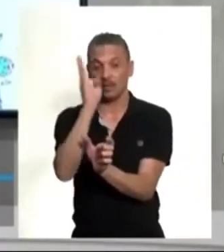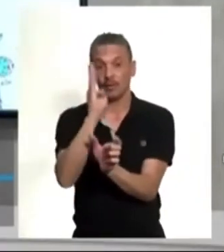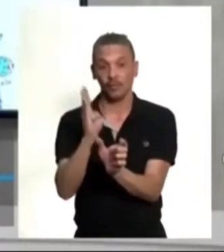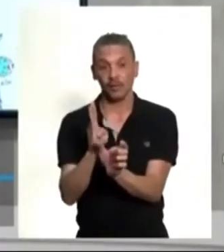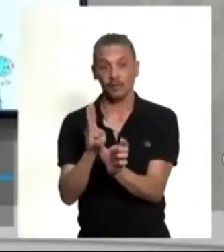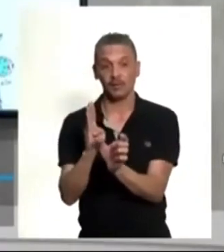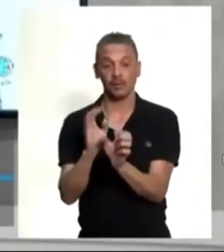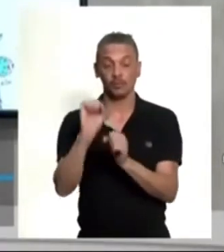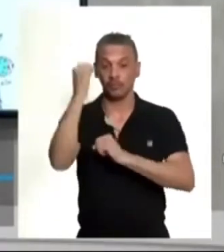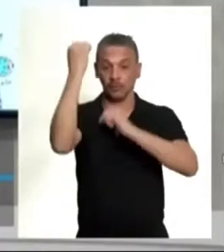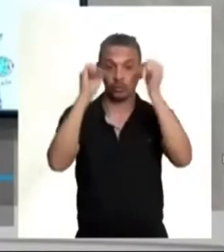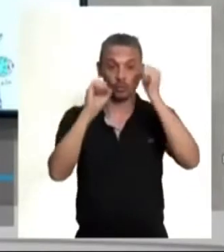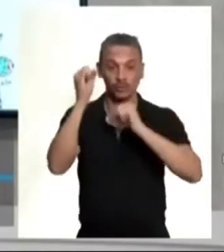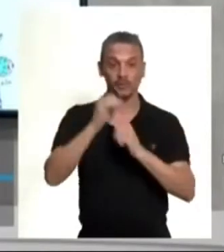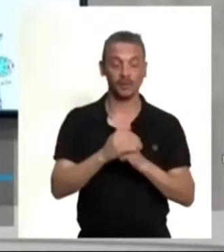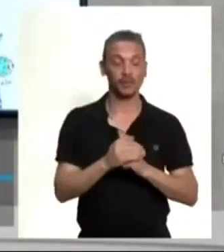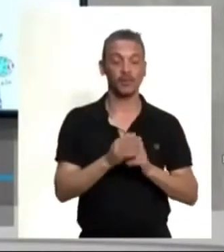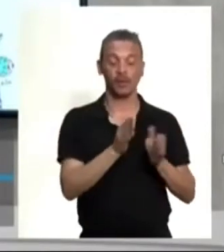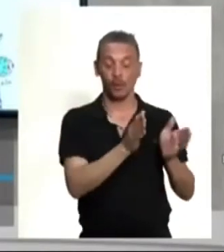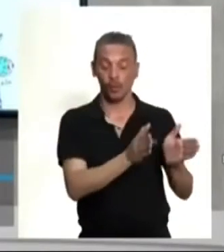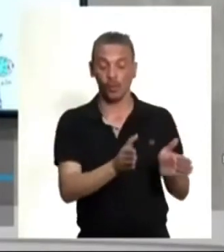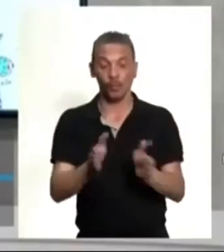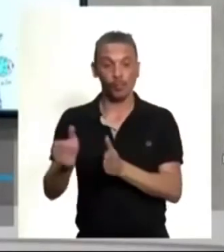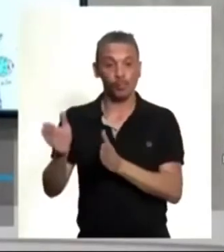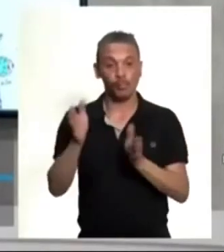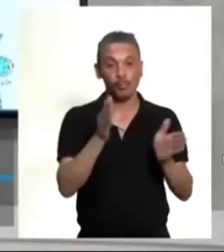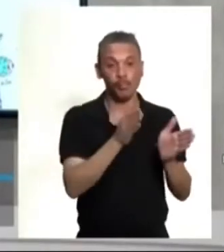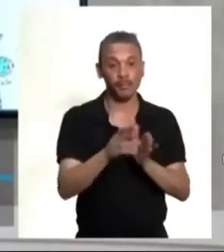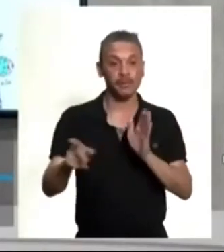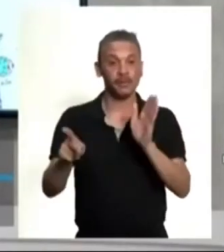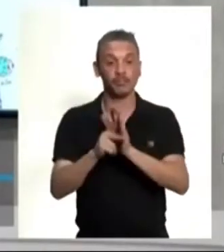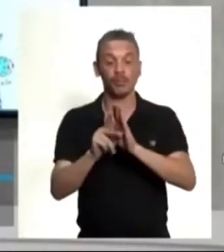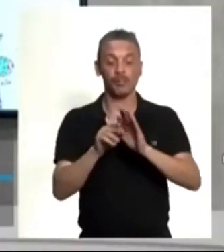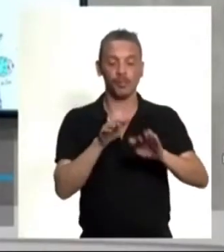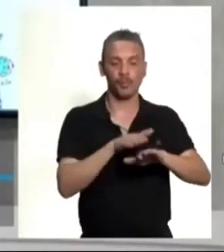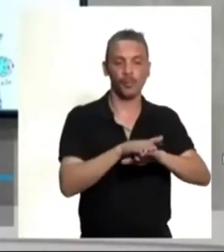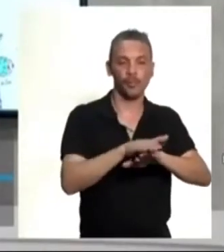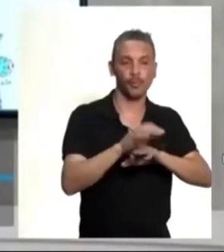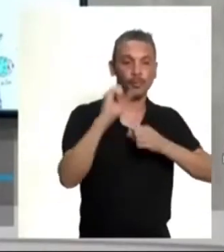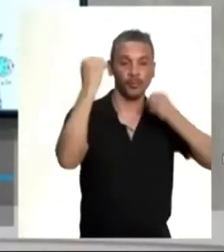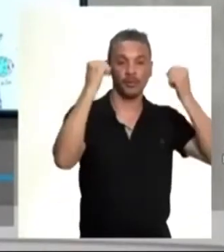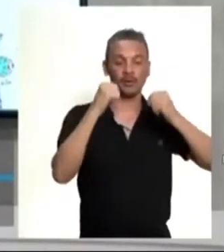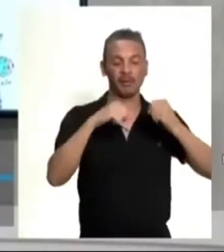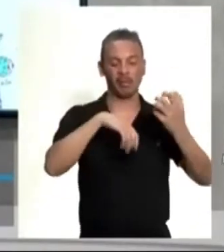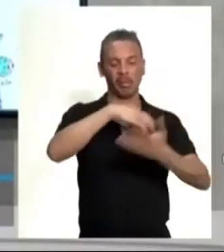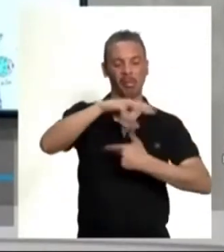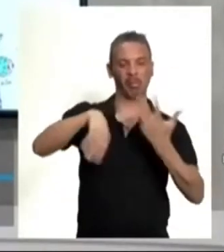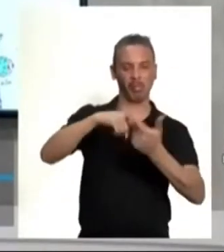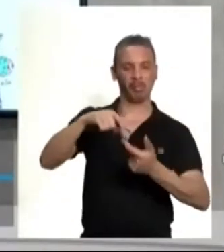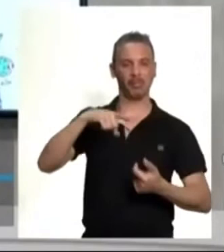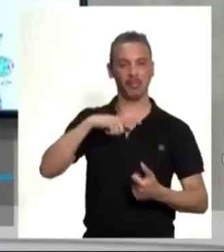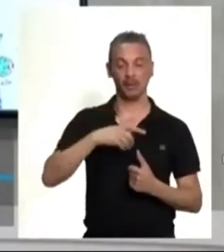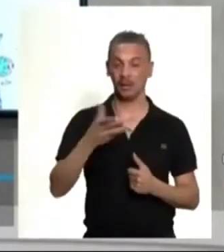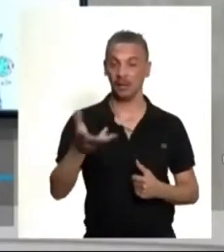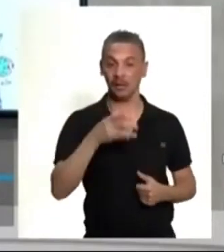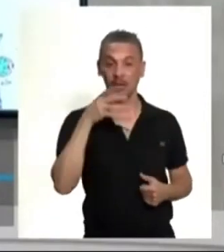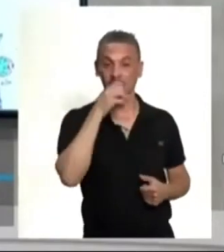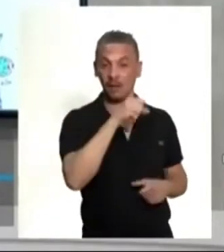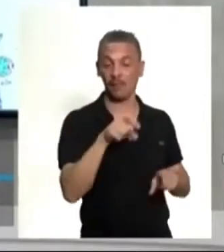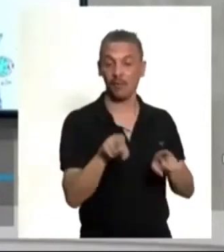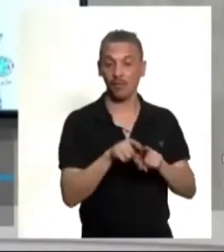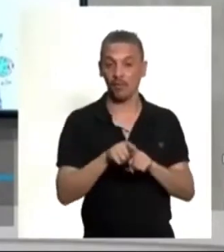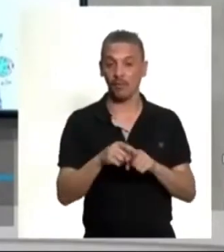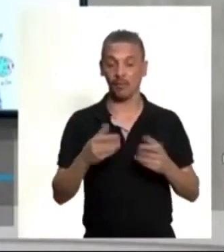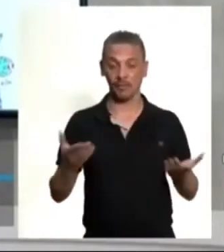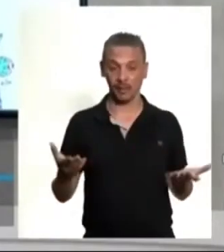industrial. Anota que o processo de urbanização foi recente, acelerado e desordenado. Anote aí o conceito de